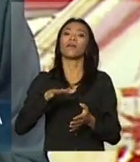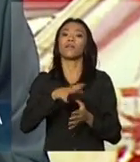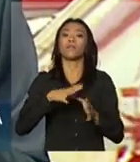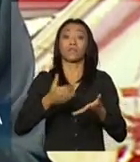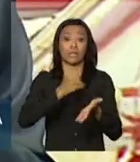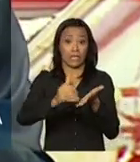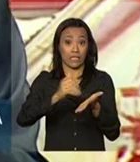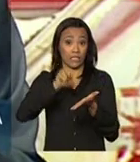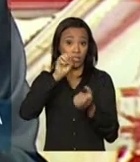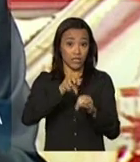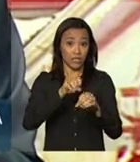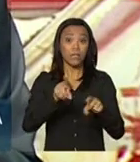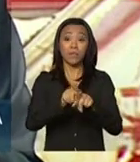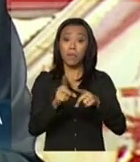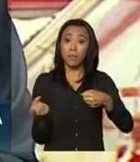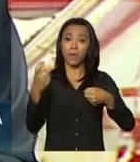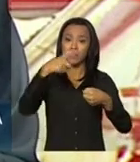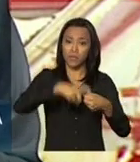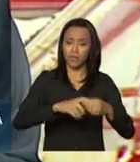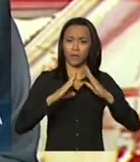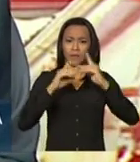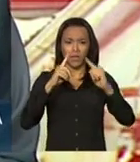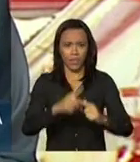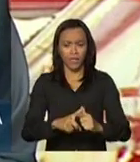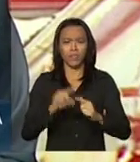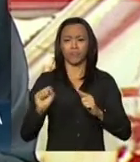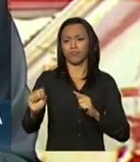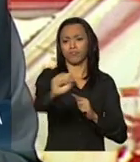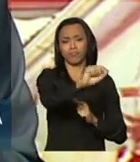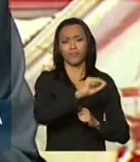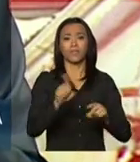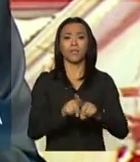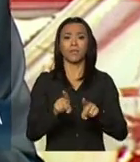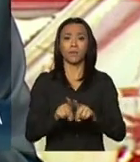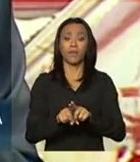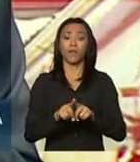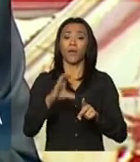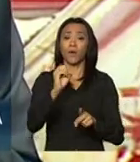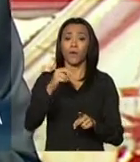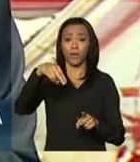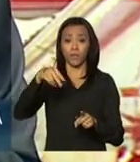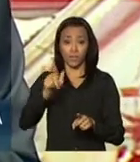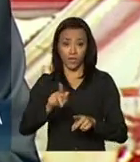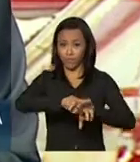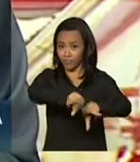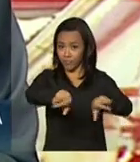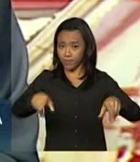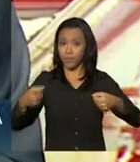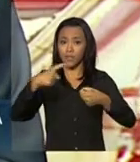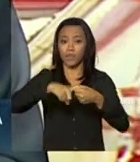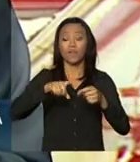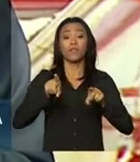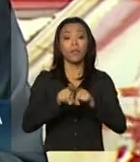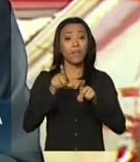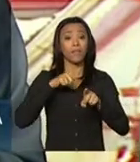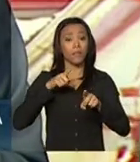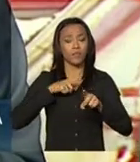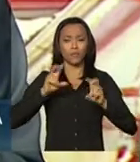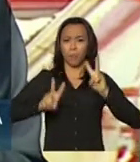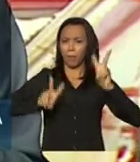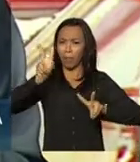em parcerias com igrejas, com ONGs, com das mais variadas maneiras. E temos uma campanha grande que é feita, né, no